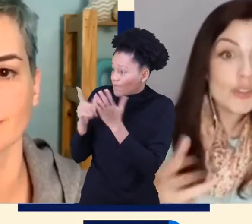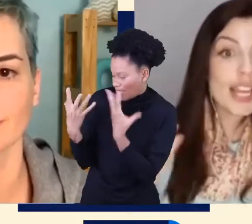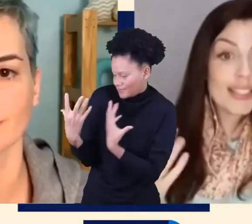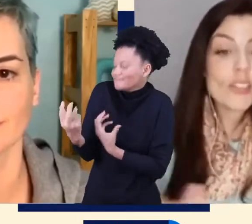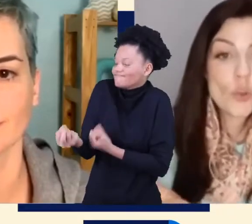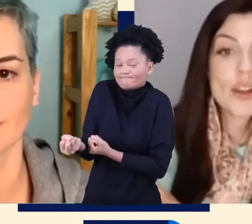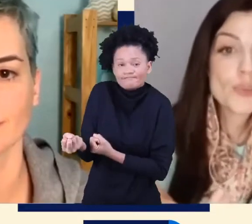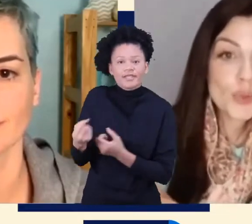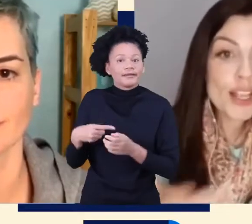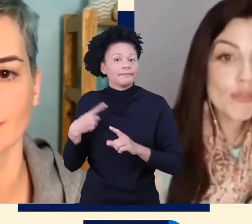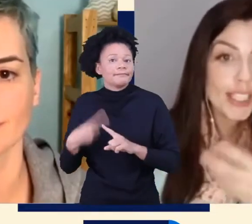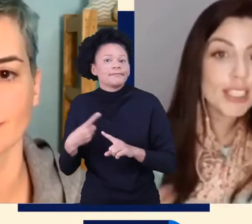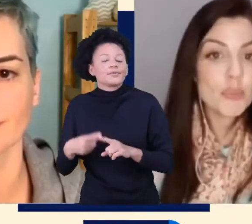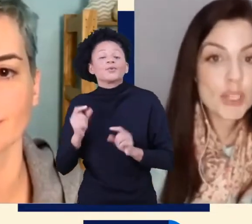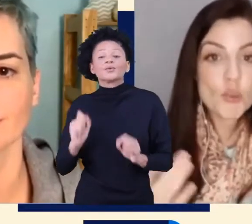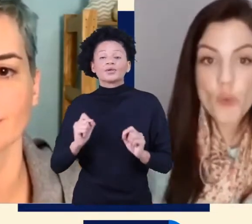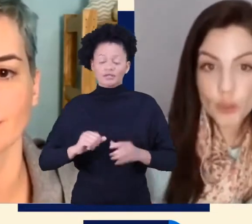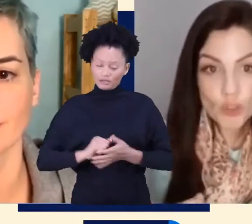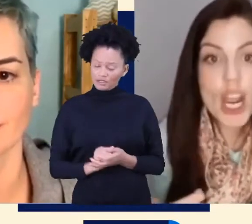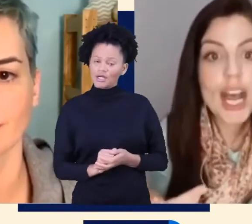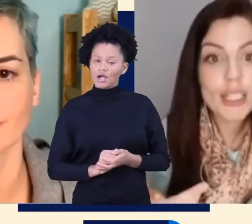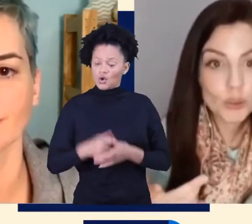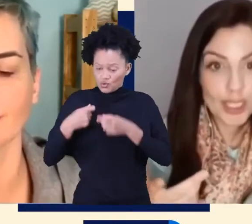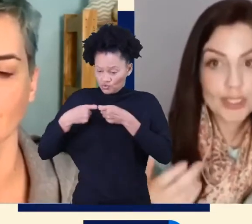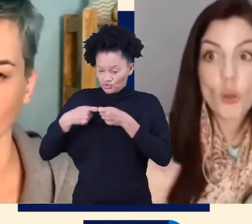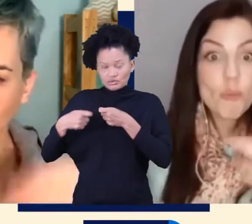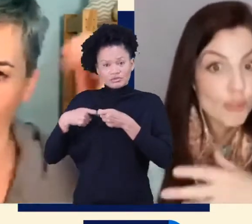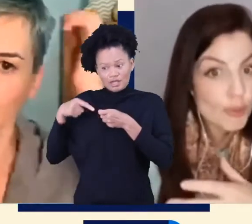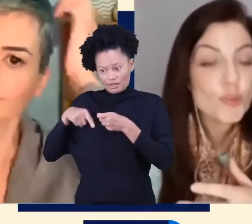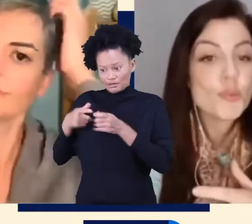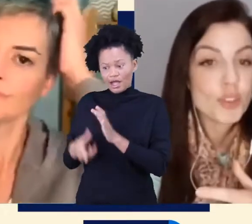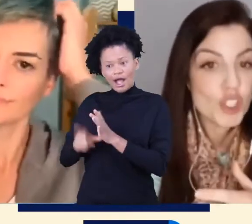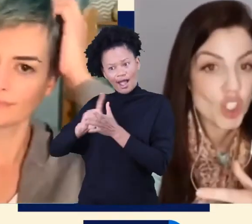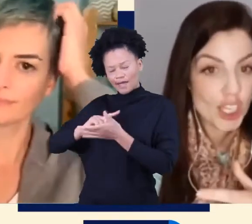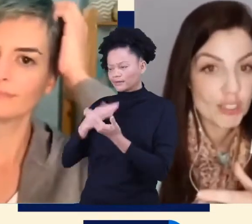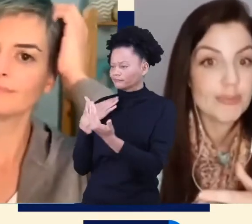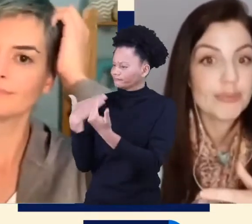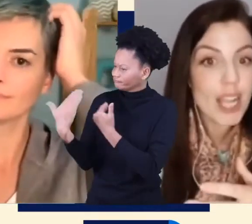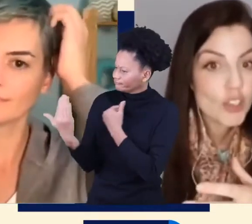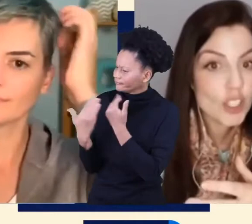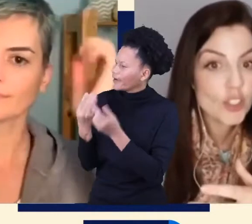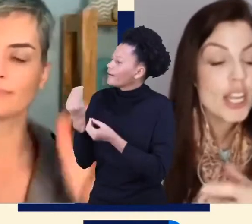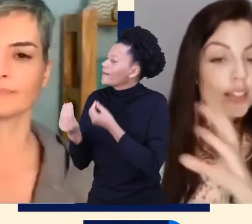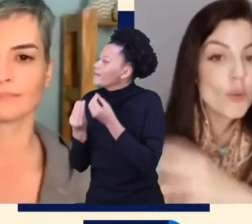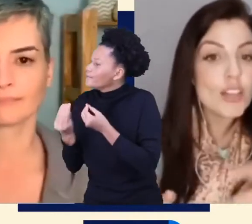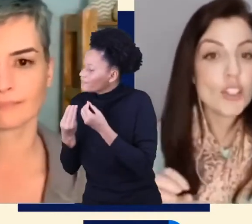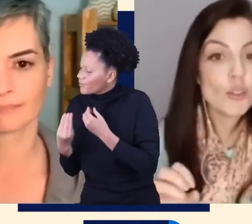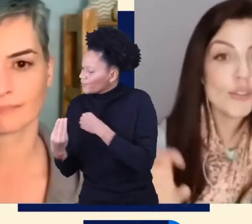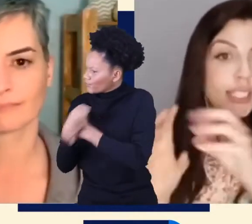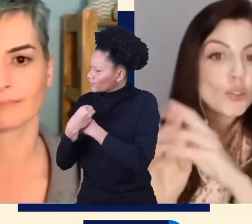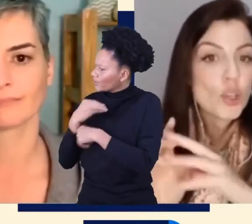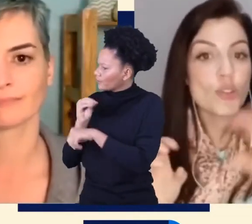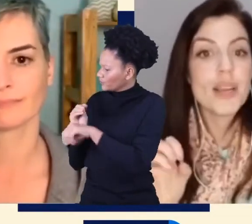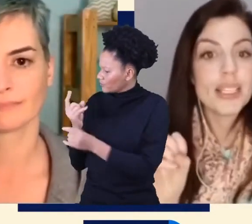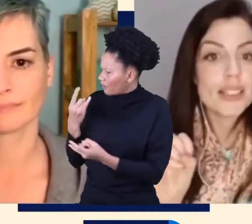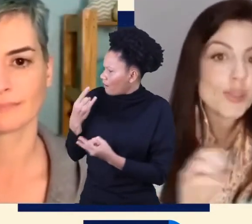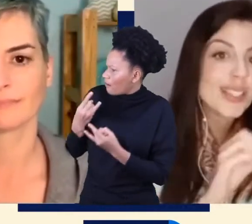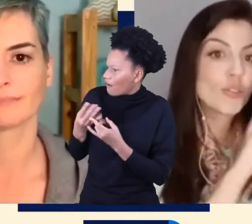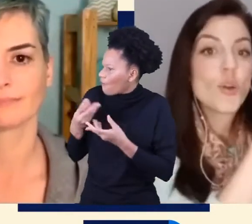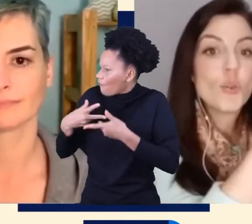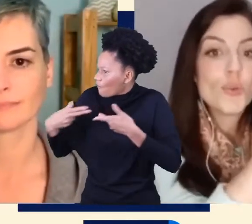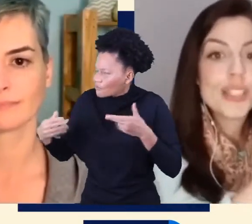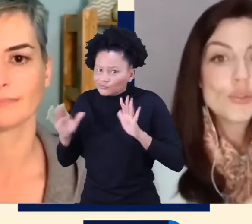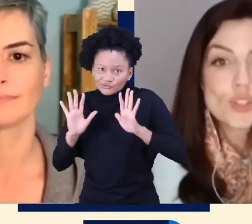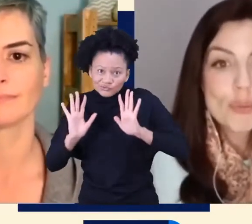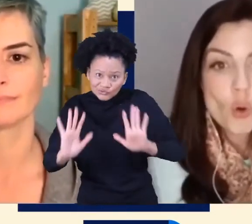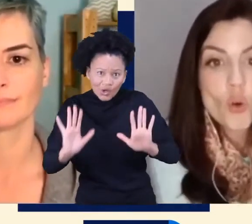a atividade sexual responsável é aquela que pressupõe um diálogo antes. Como vamos nos proteger? Tá, gente? Não acho que eu tô falando só de uma relação